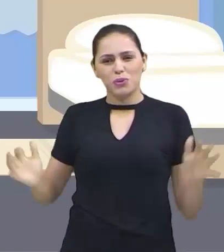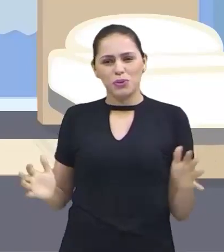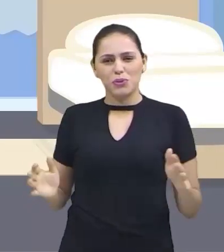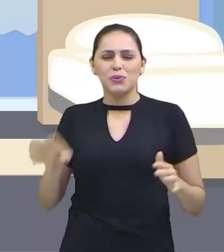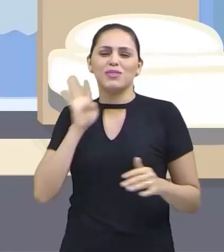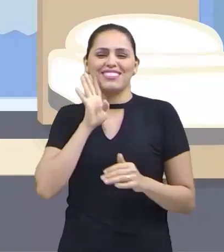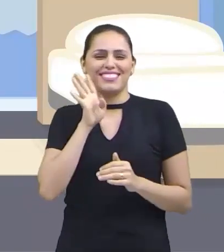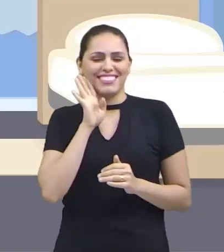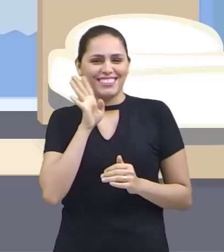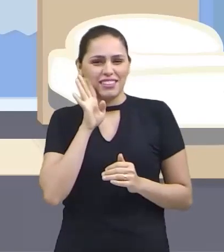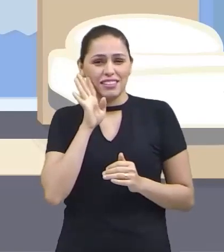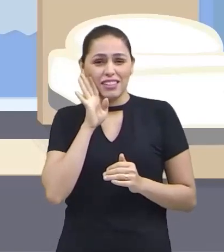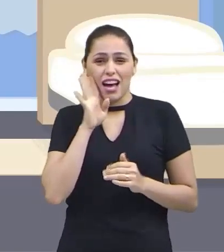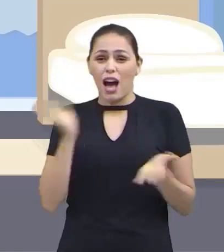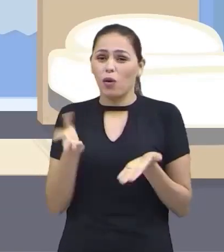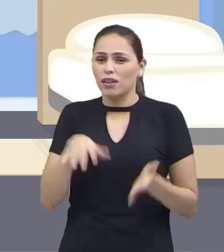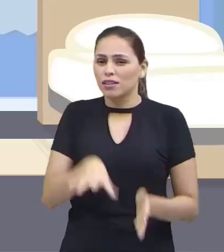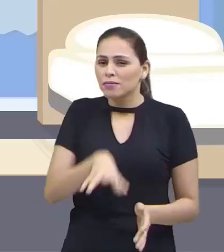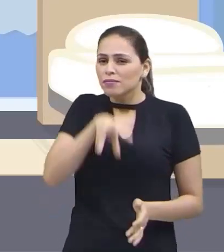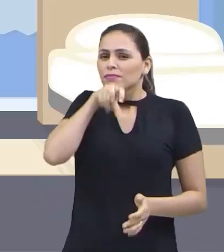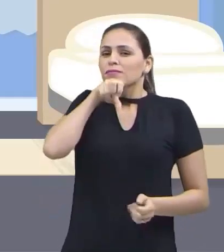Bacana. Respira.